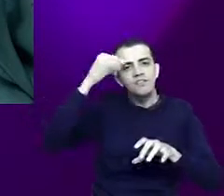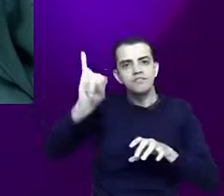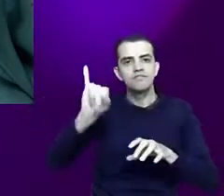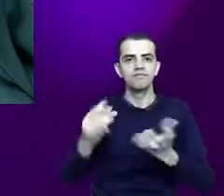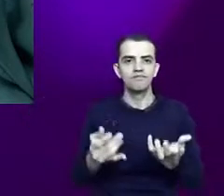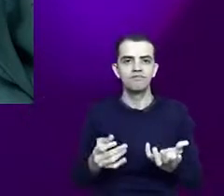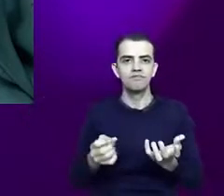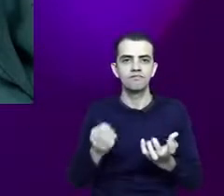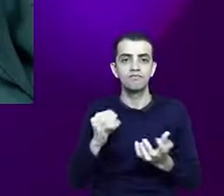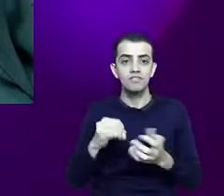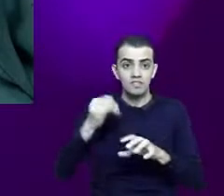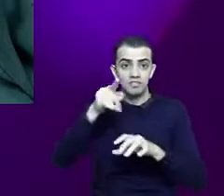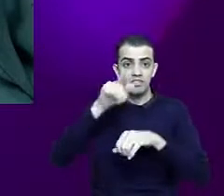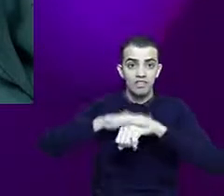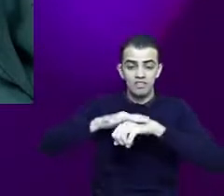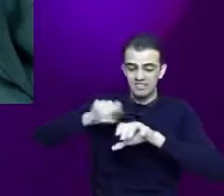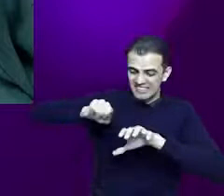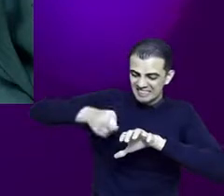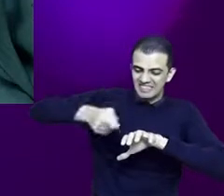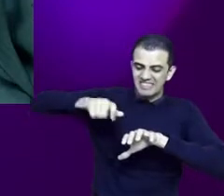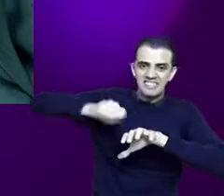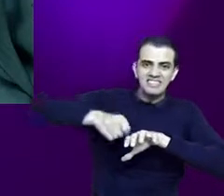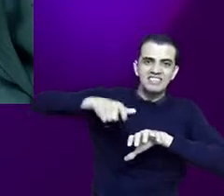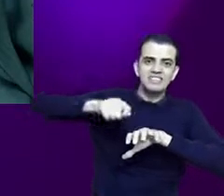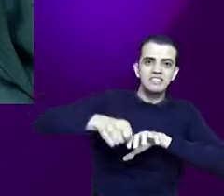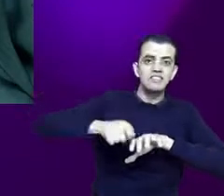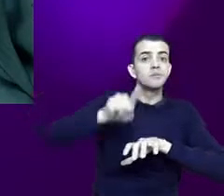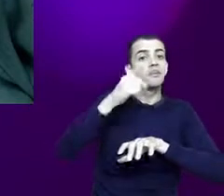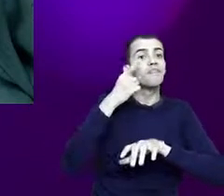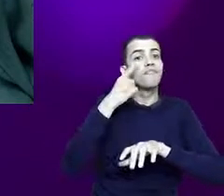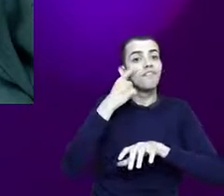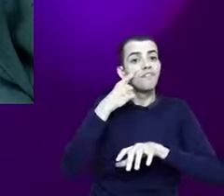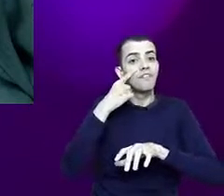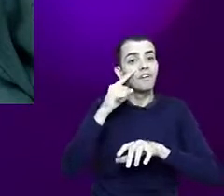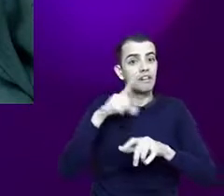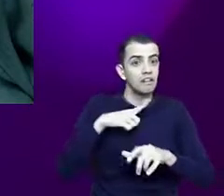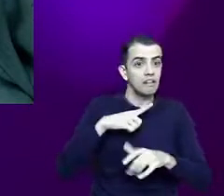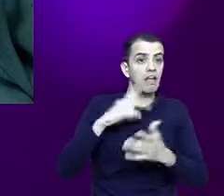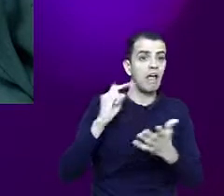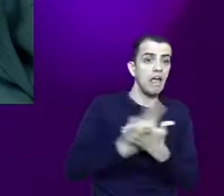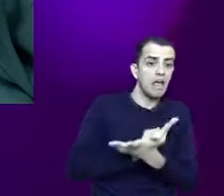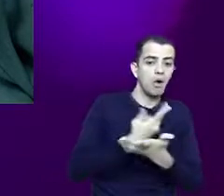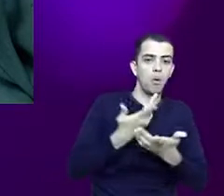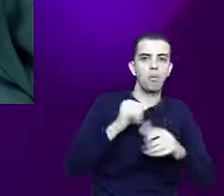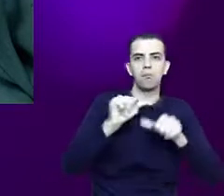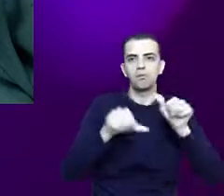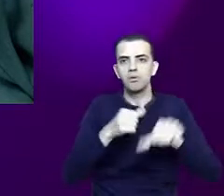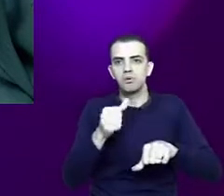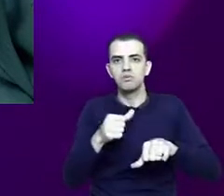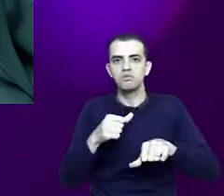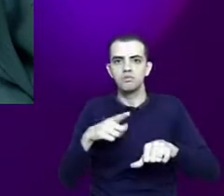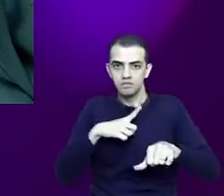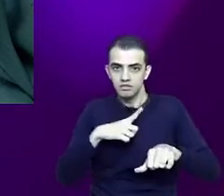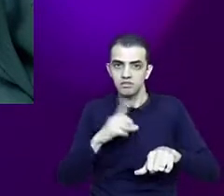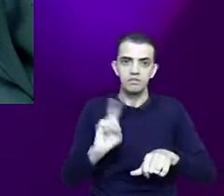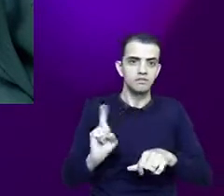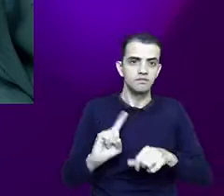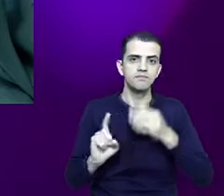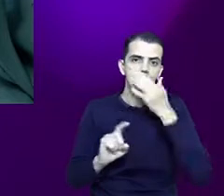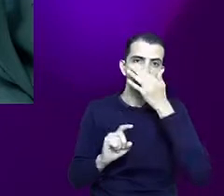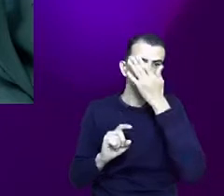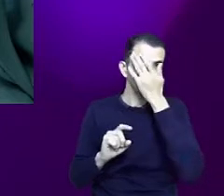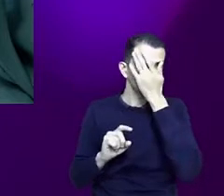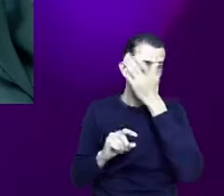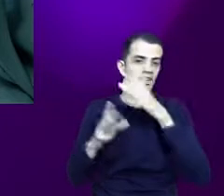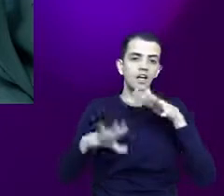Caso você coloque, você tem que rever se não houve nenhum tipo de mudança. Na colocação do parafuso